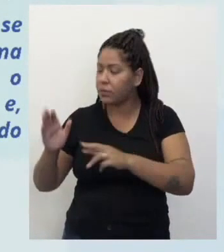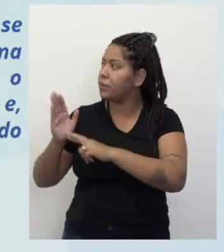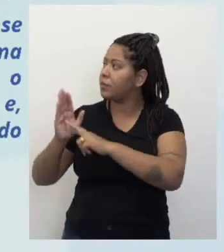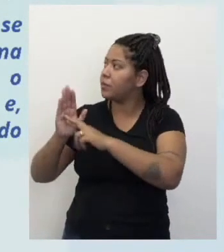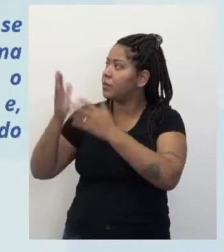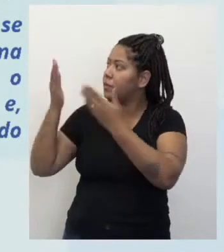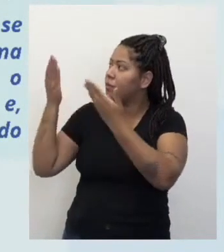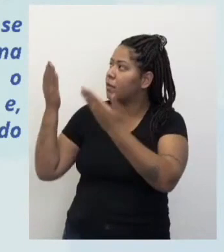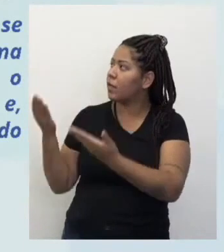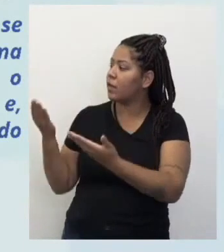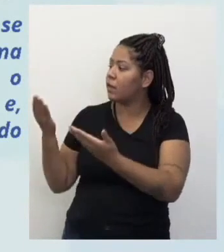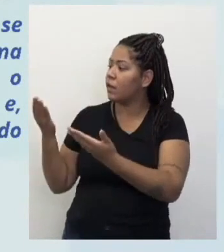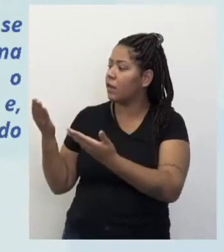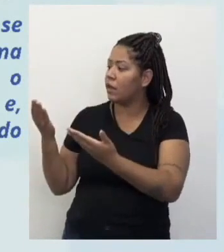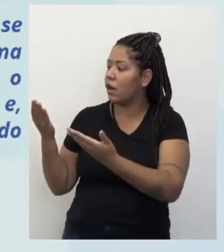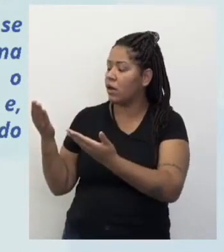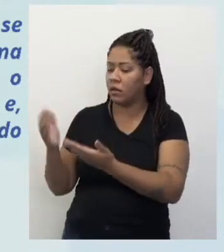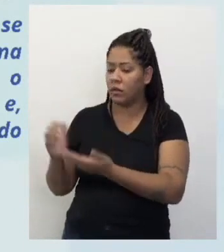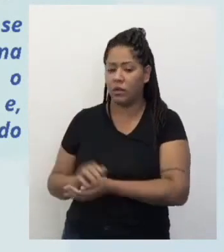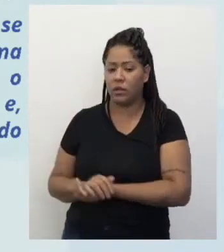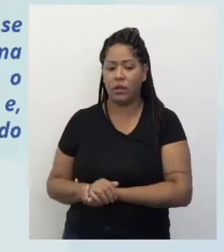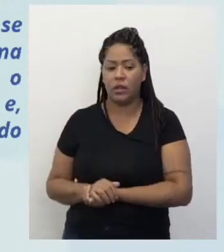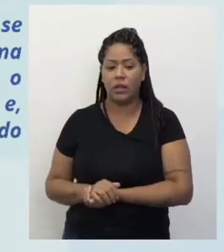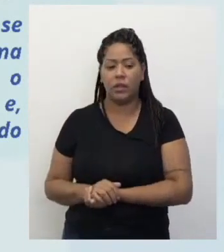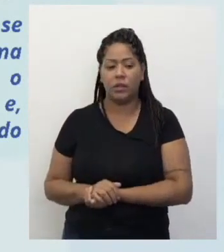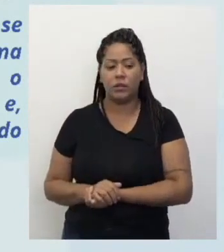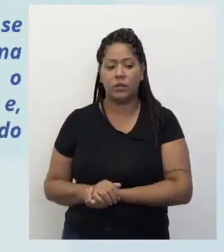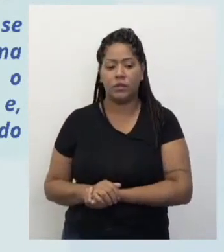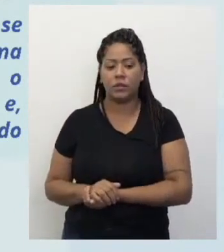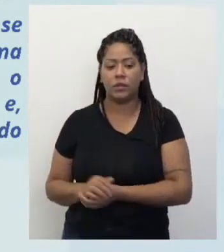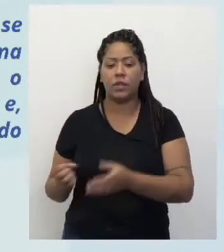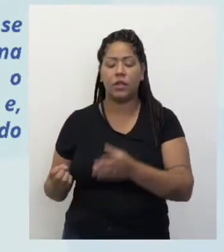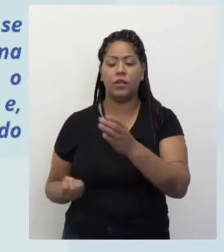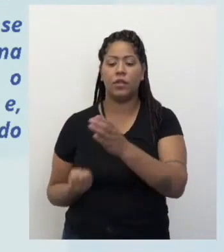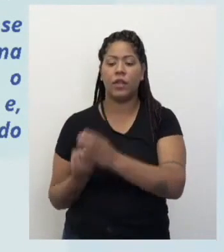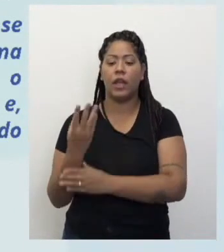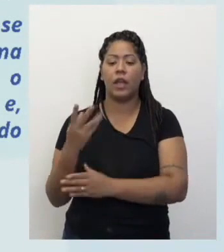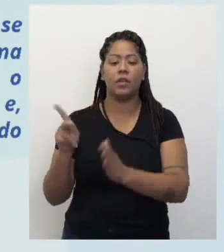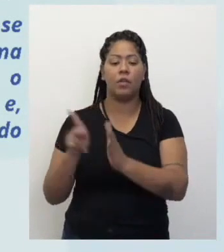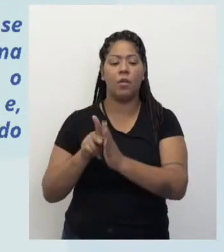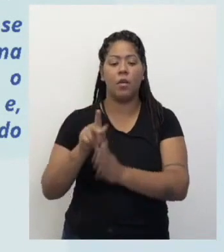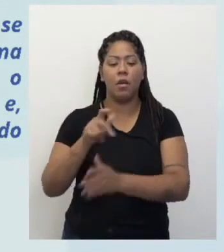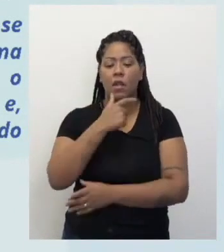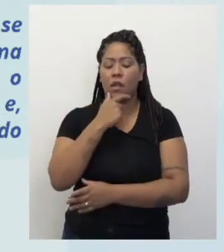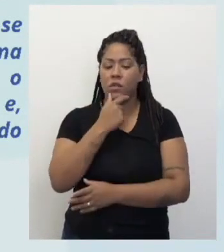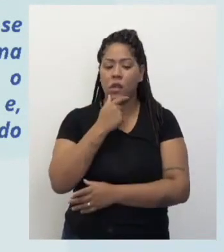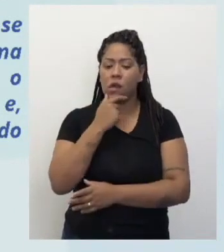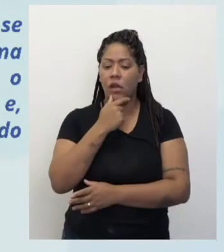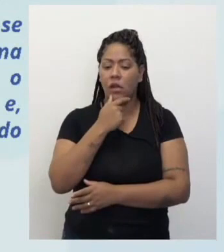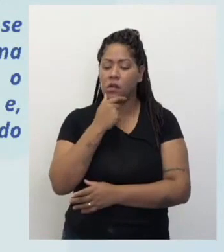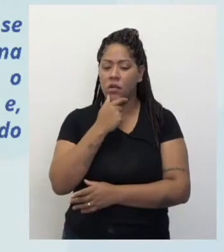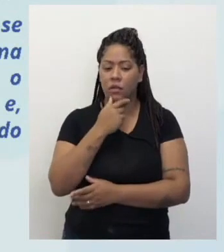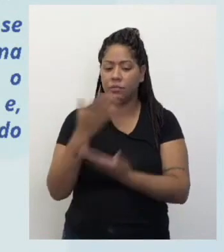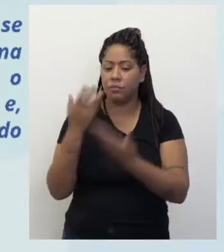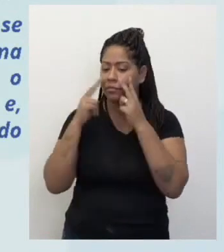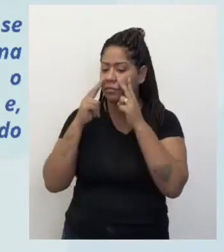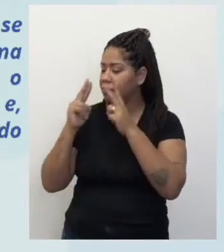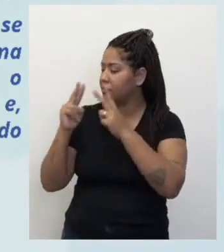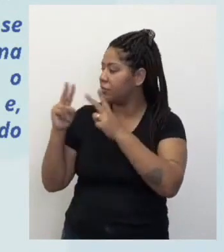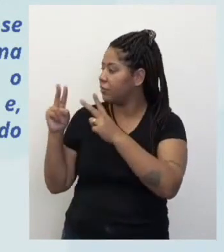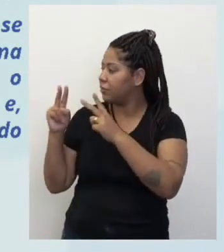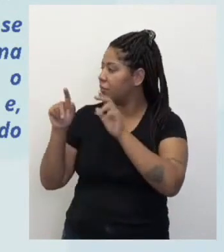construído, né, durante aí a dinastia de Flávio, do imperador Flávio aí, né? E olha essa frase que